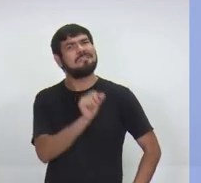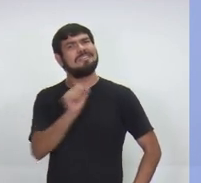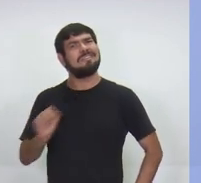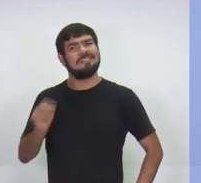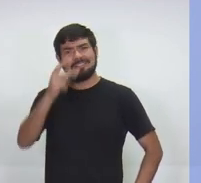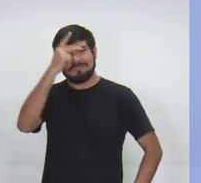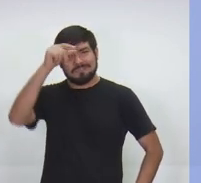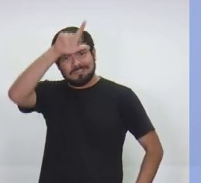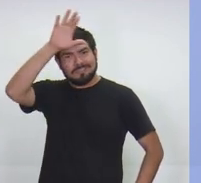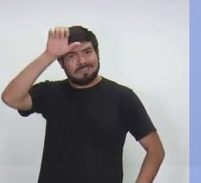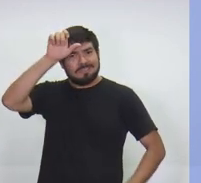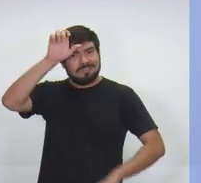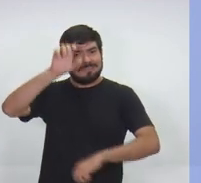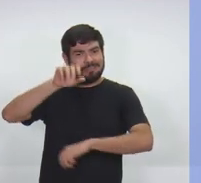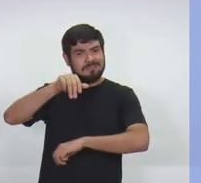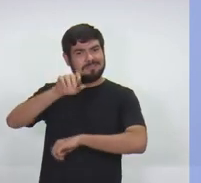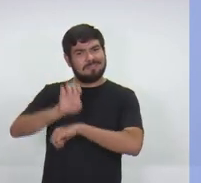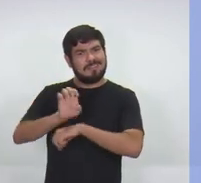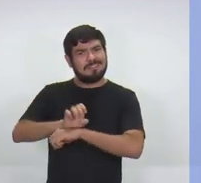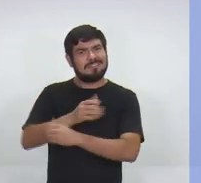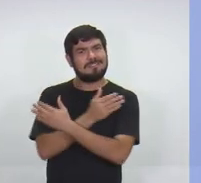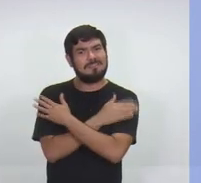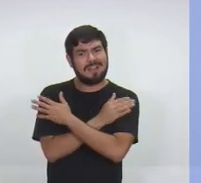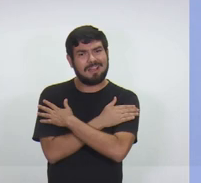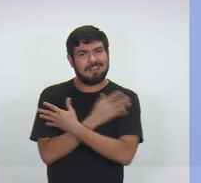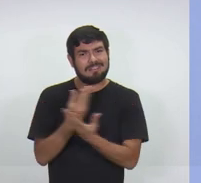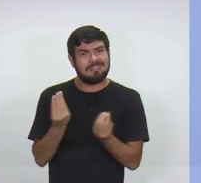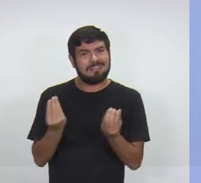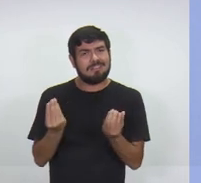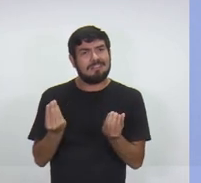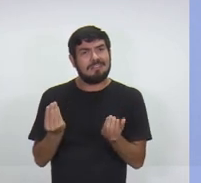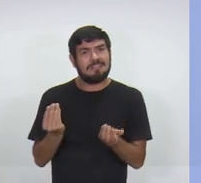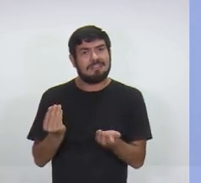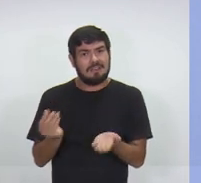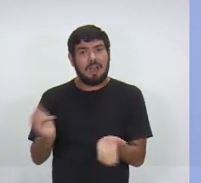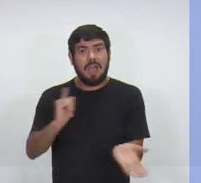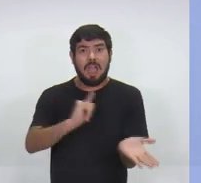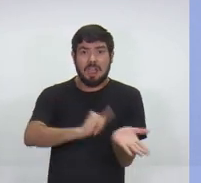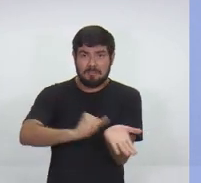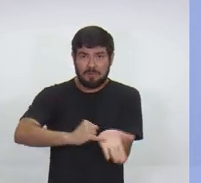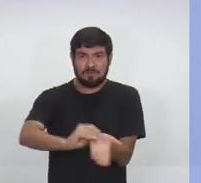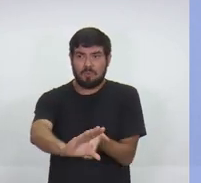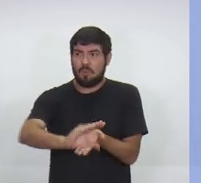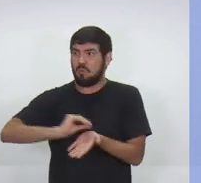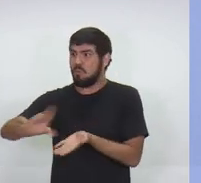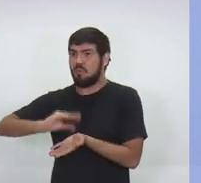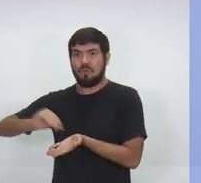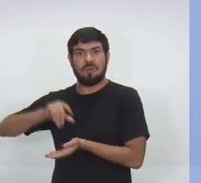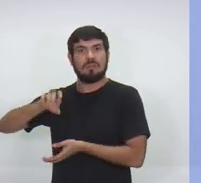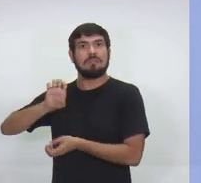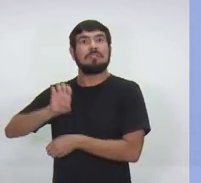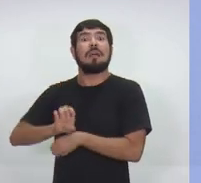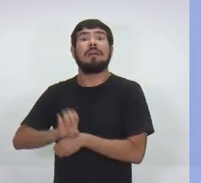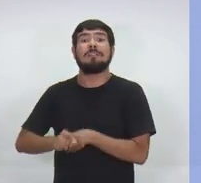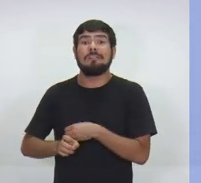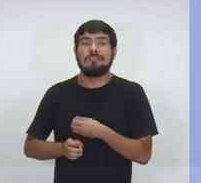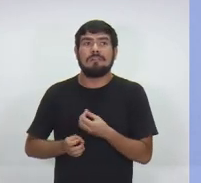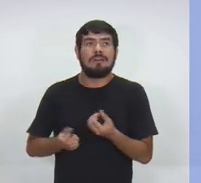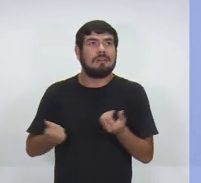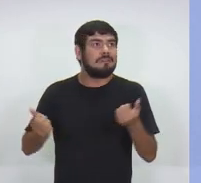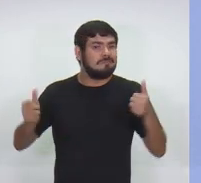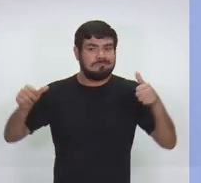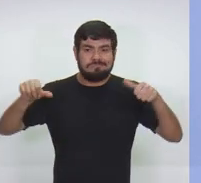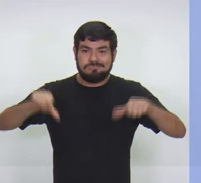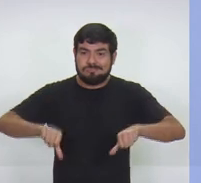desempregado a arrecadação do estado ela vai ser frustrada porque